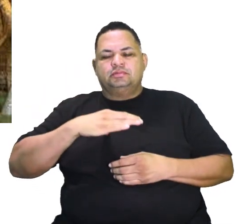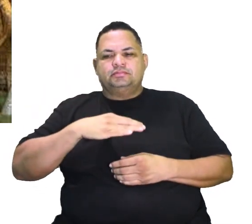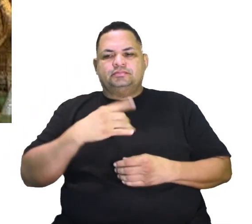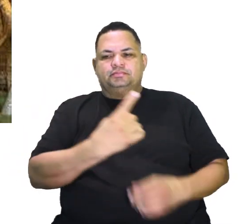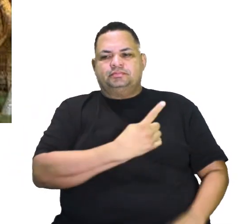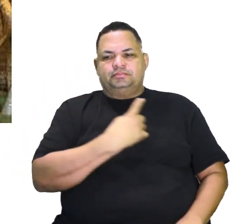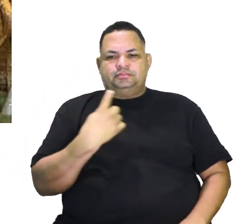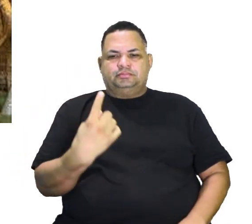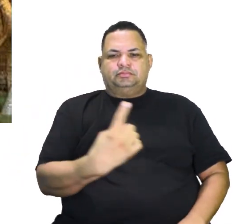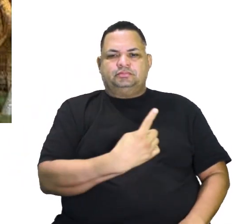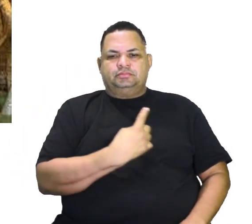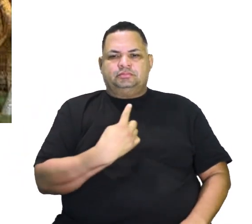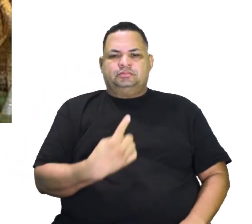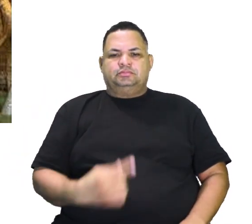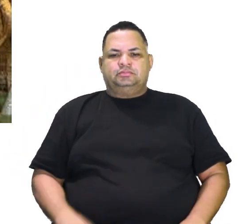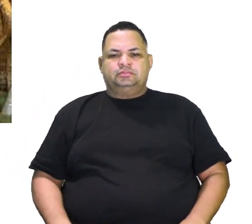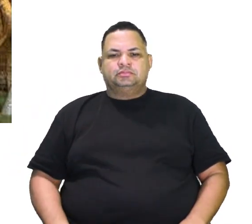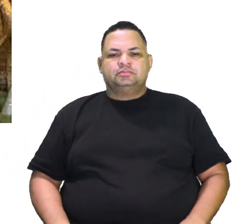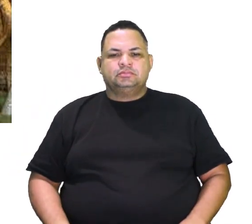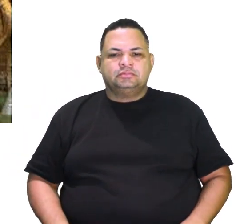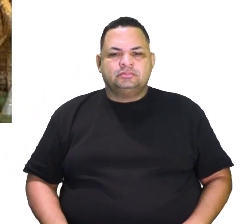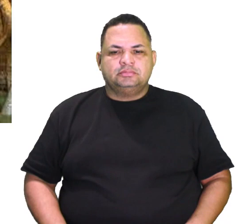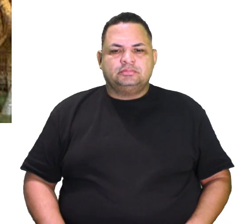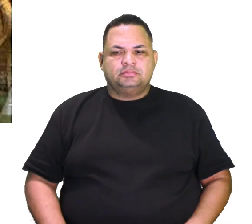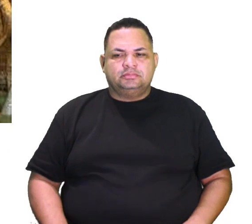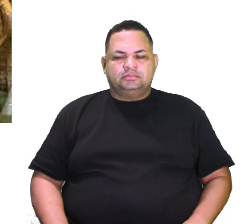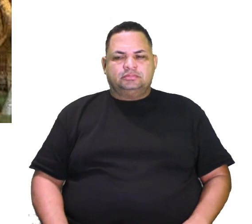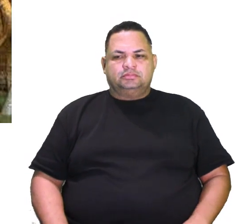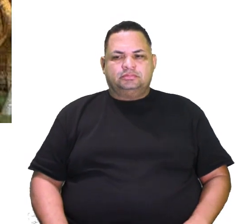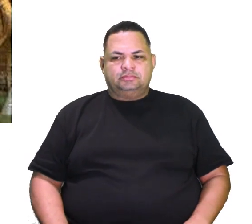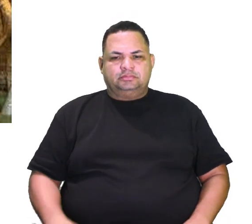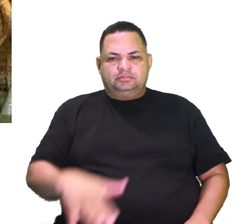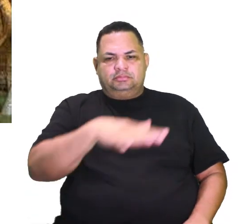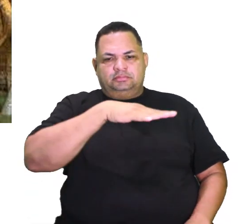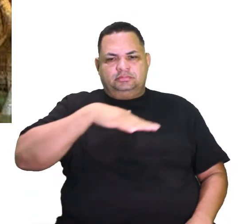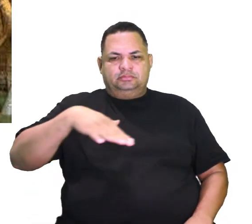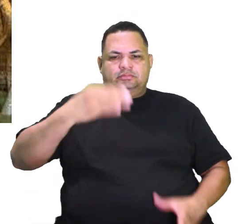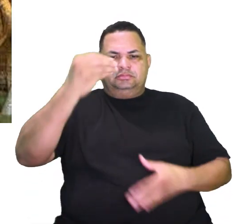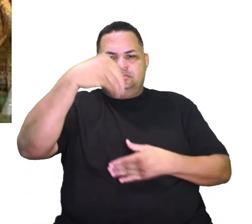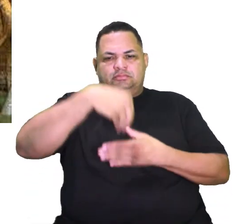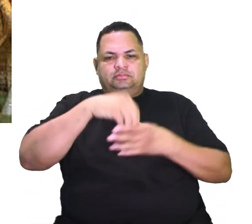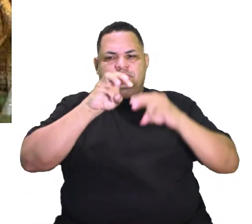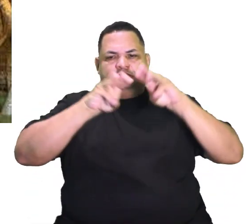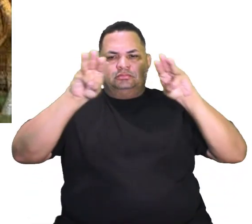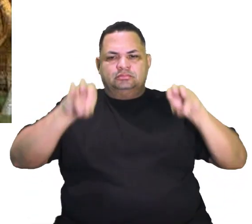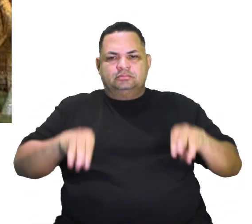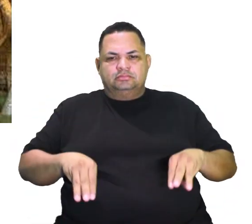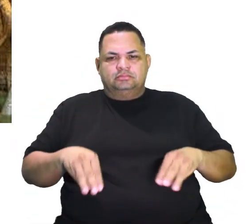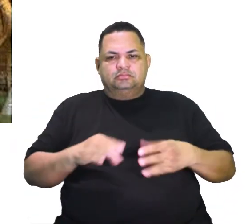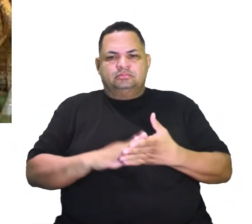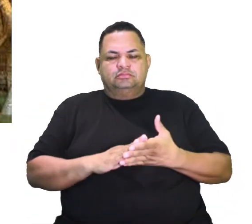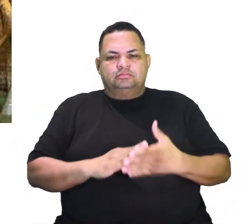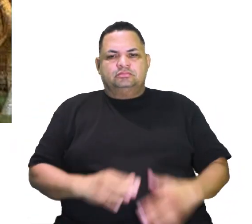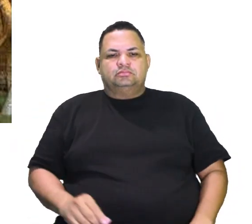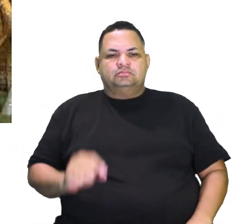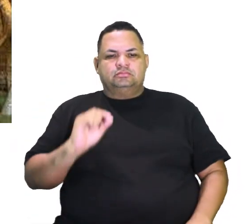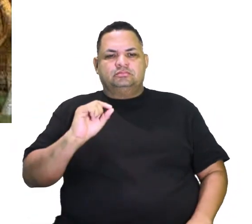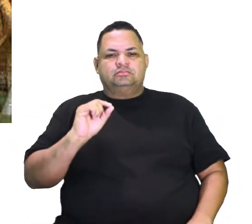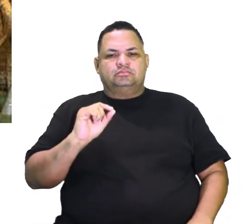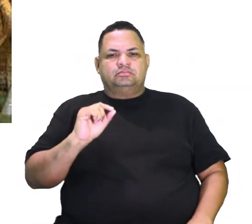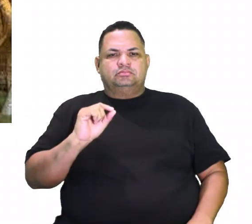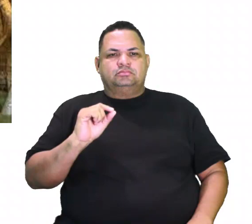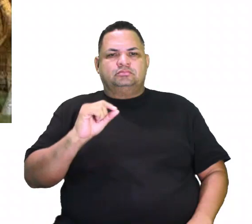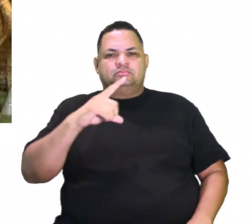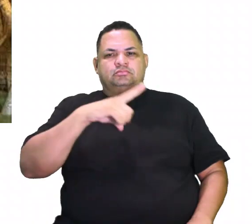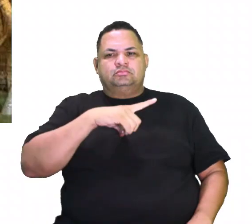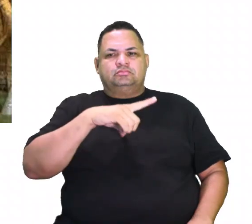nós temos um pouco da imagem não muito nítida do espaço interno desse museu. Deixa eu ver o que